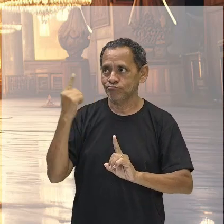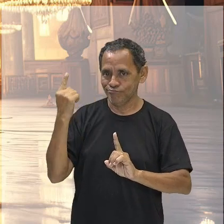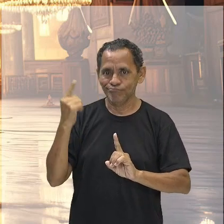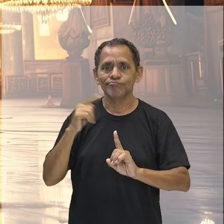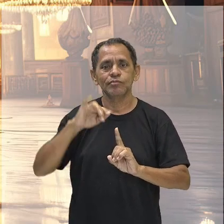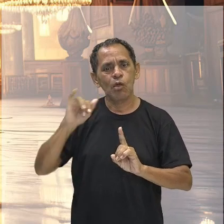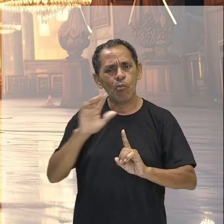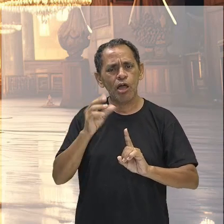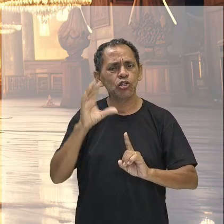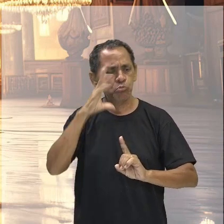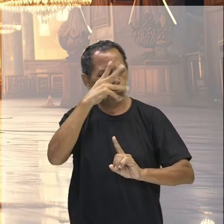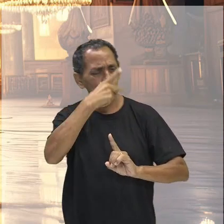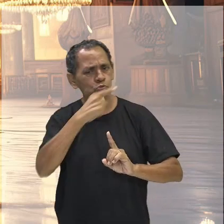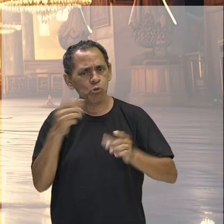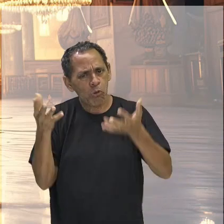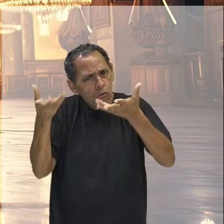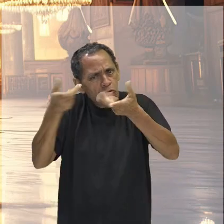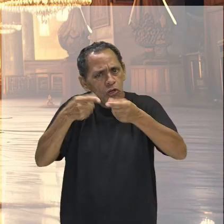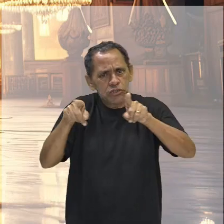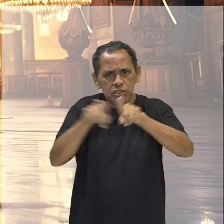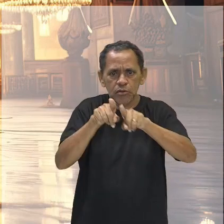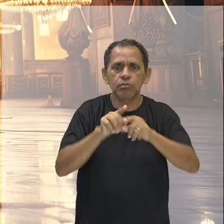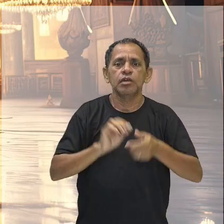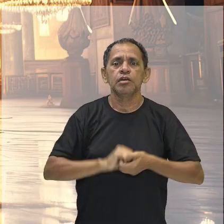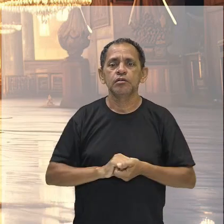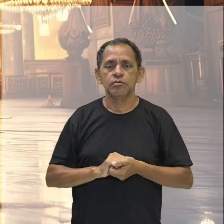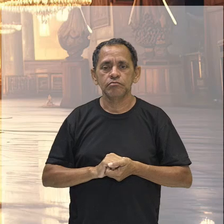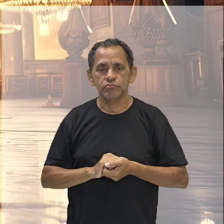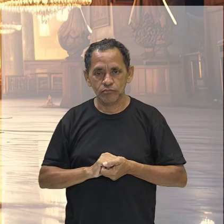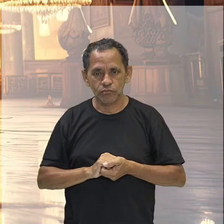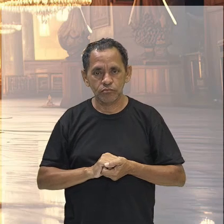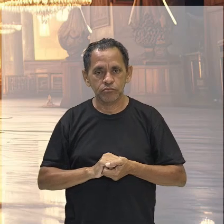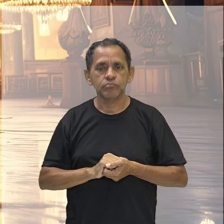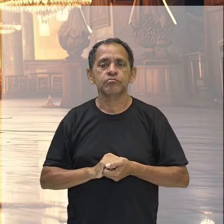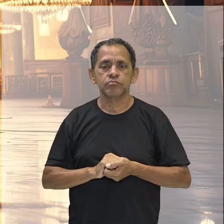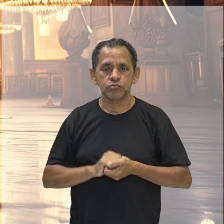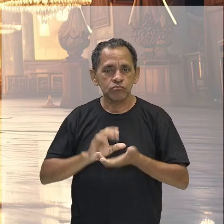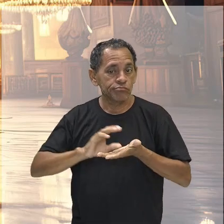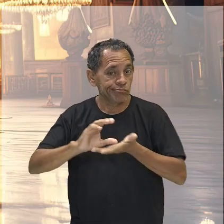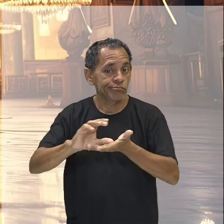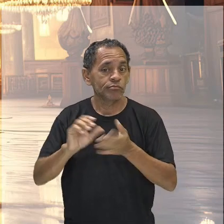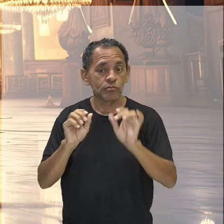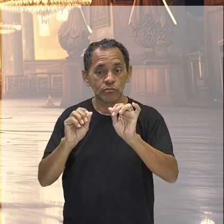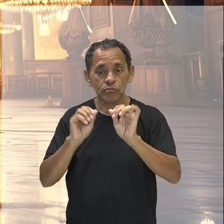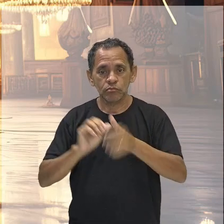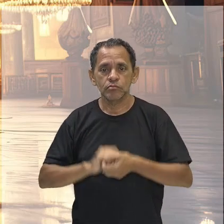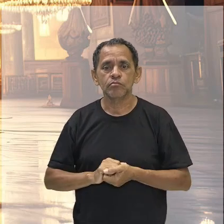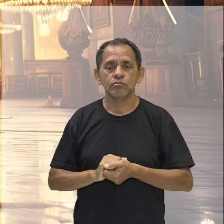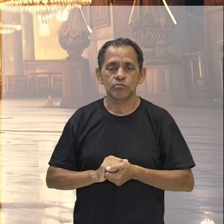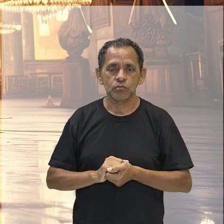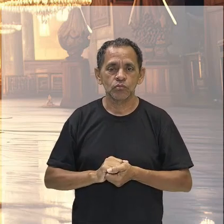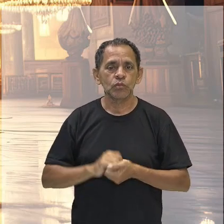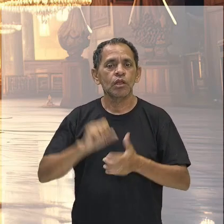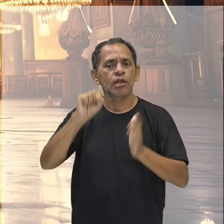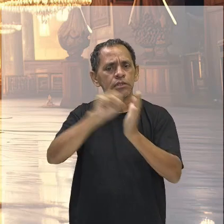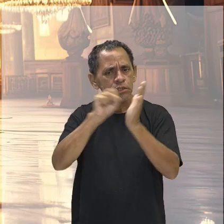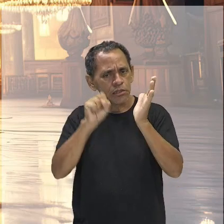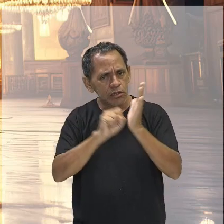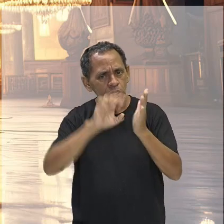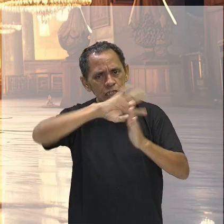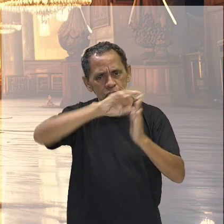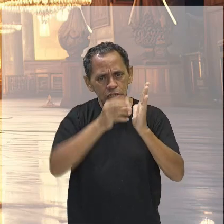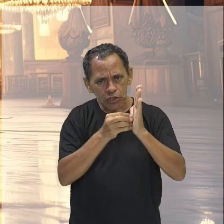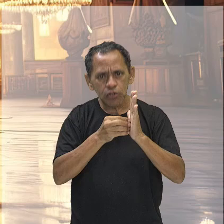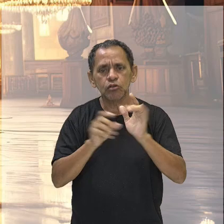o legado, já que estamos, então, em Santa Sofia, a Catedral de Santa Sofia, símbolo de força do cristianismo